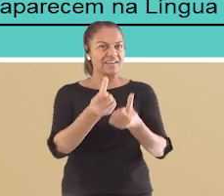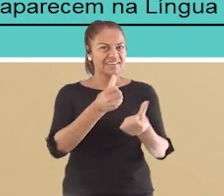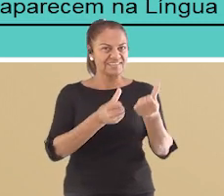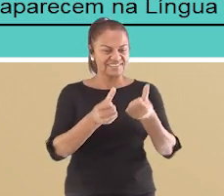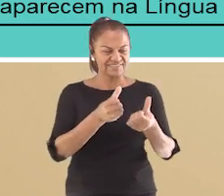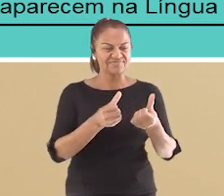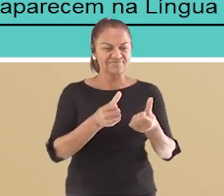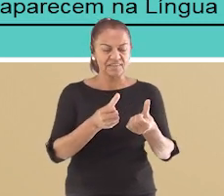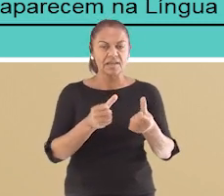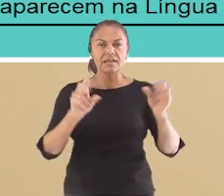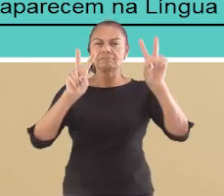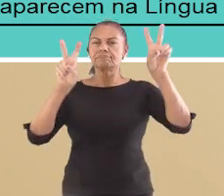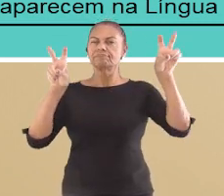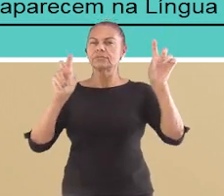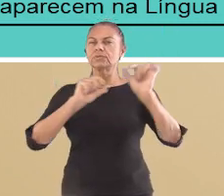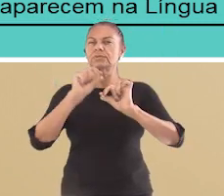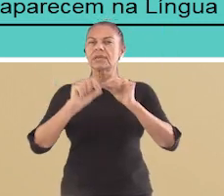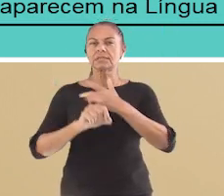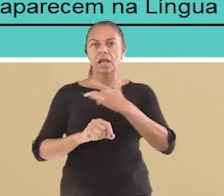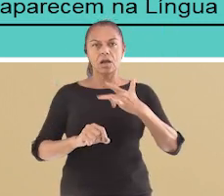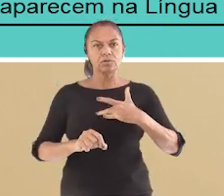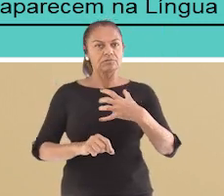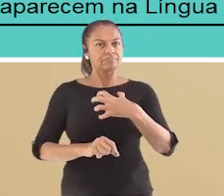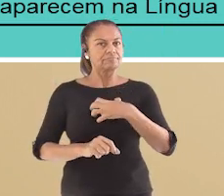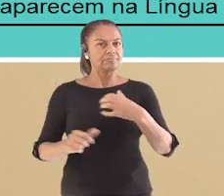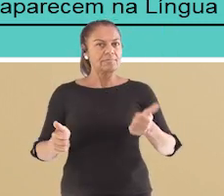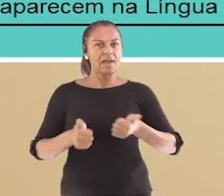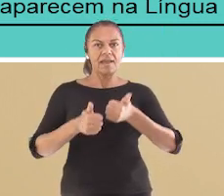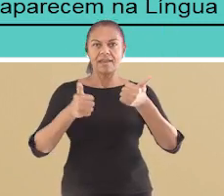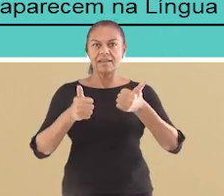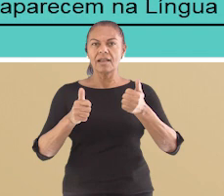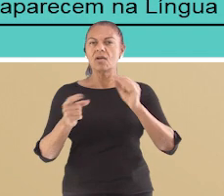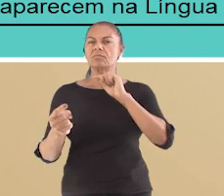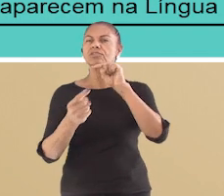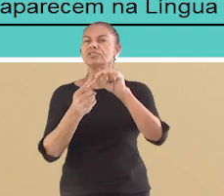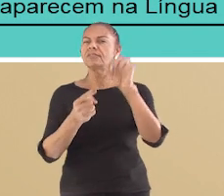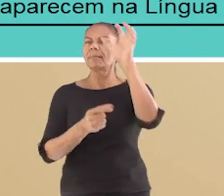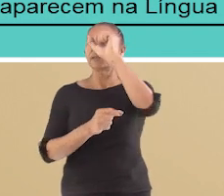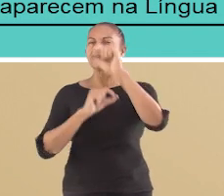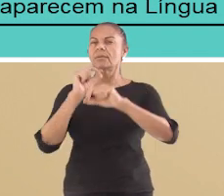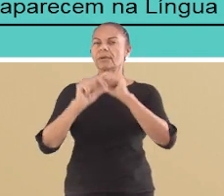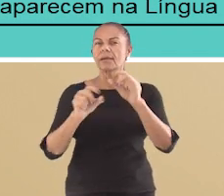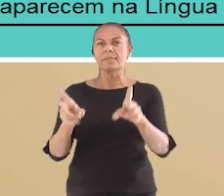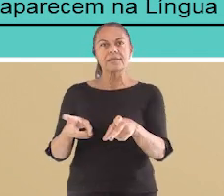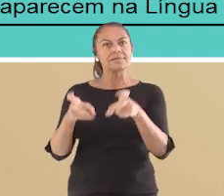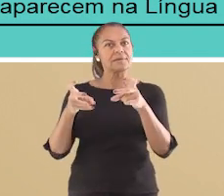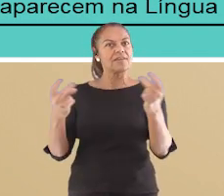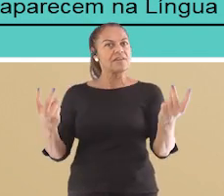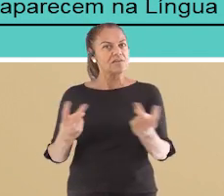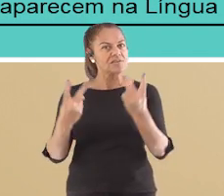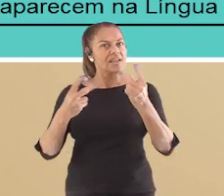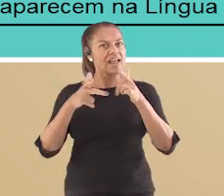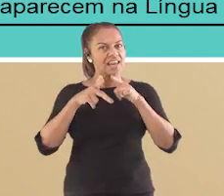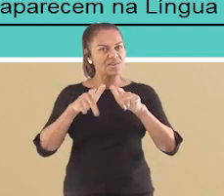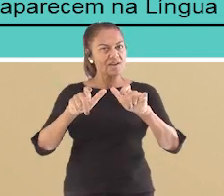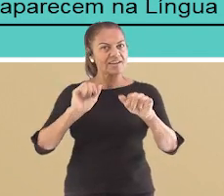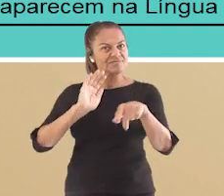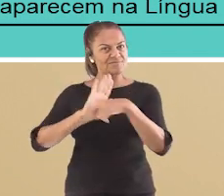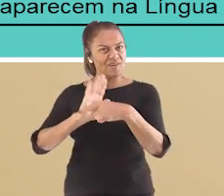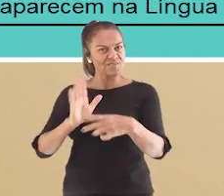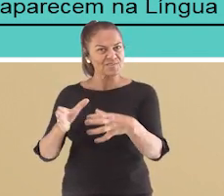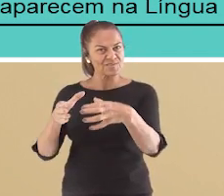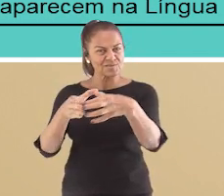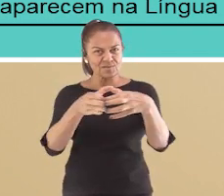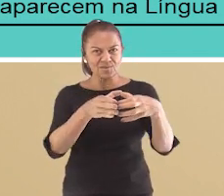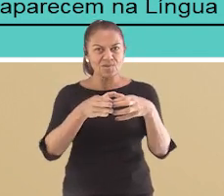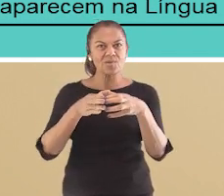eixo temático que será trabalhado é o de saúde e bem-estar. Tem como objetivo de aprendizagem reconhecer e valorizar a